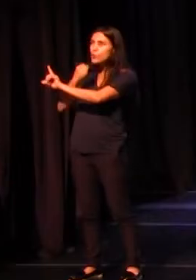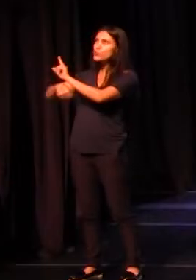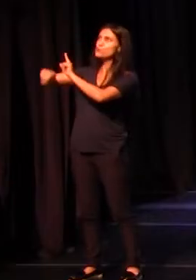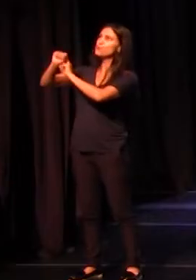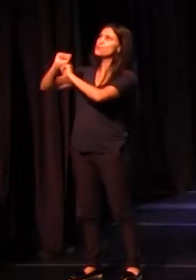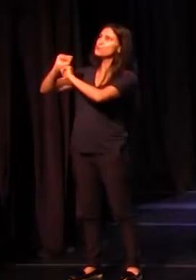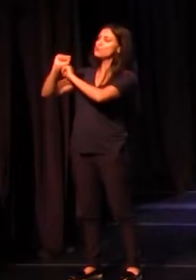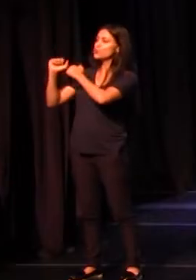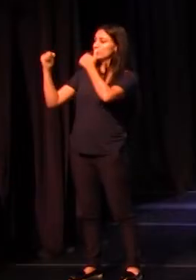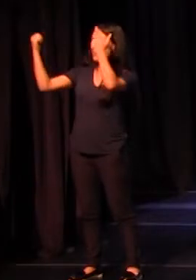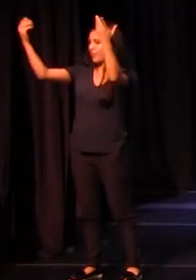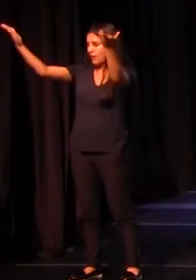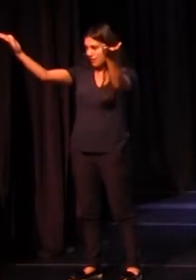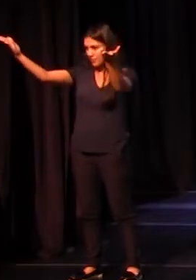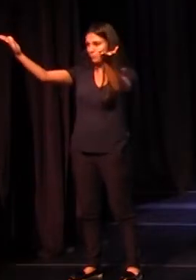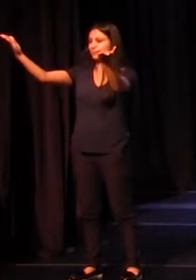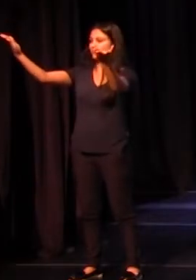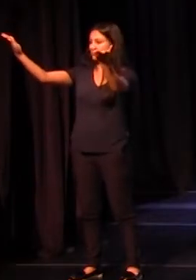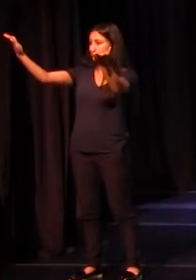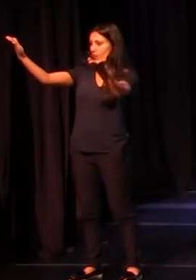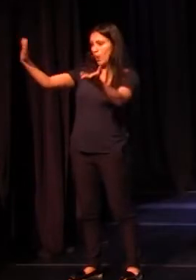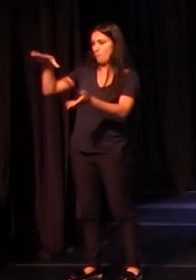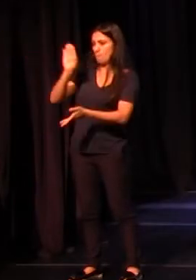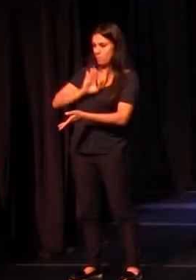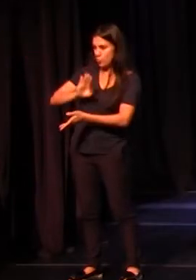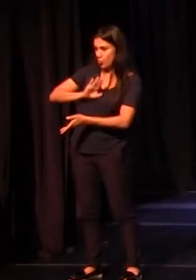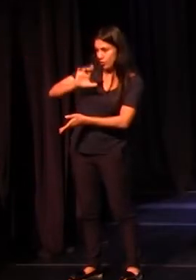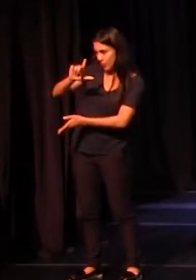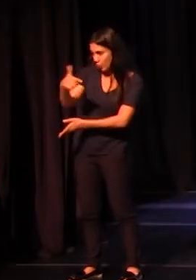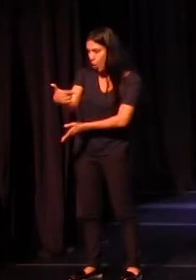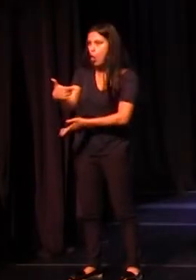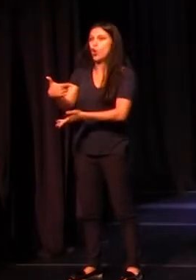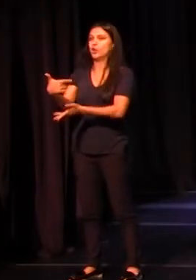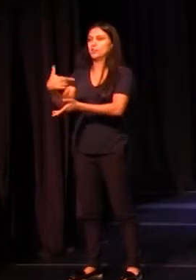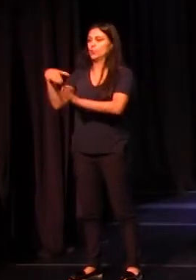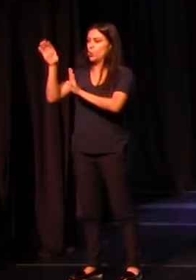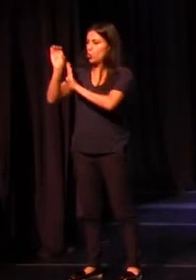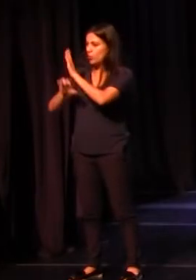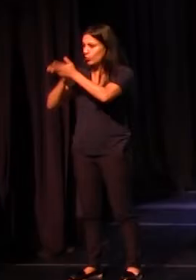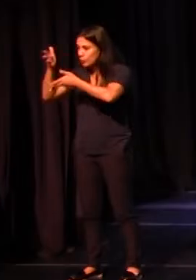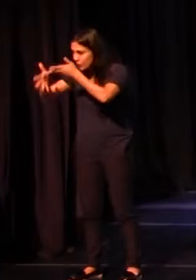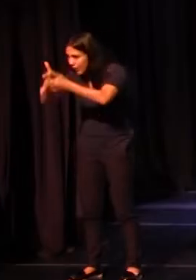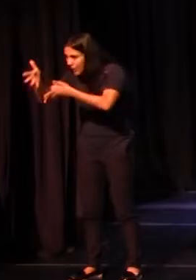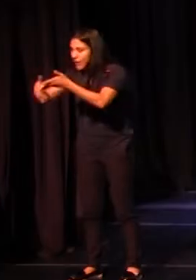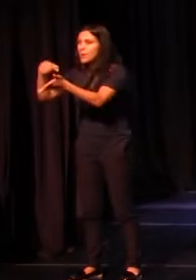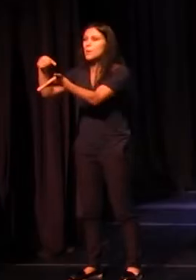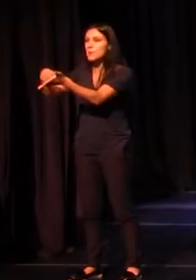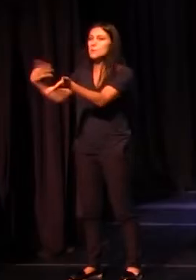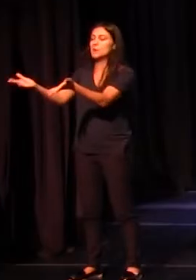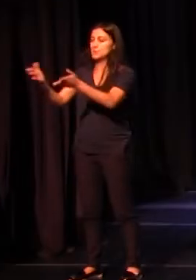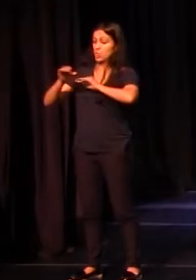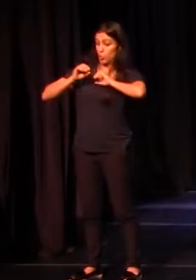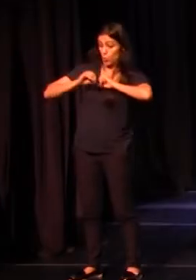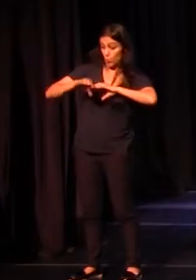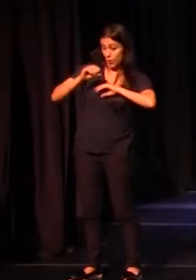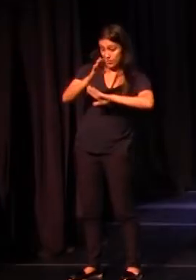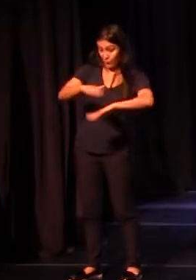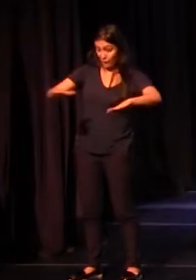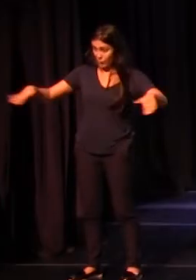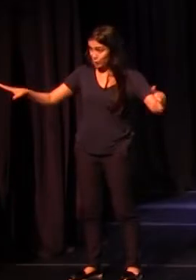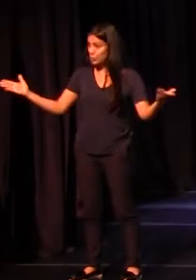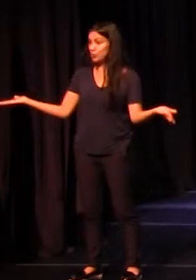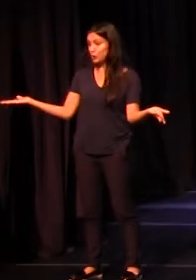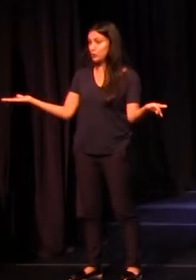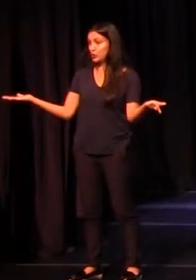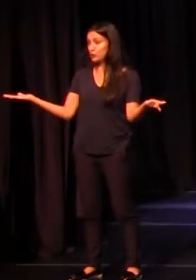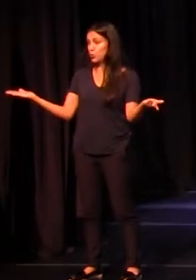Libras, português como segunda língua, o da educação infantil, a mesma coisa, o